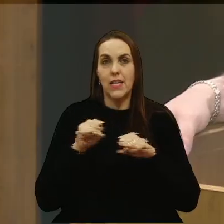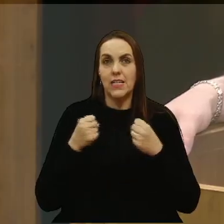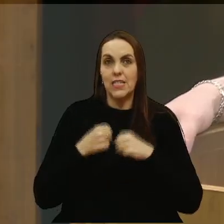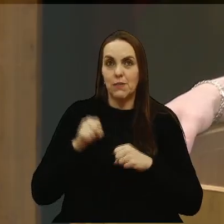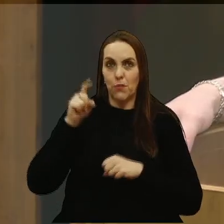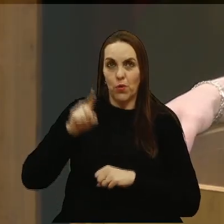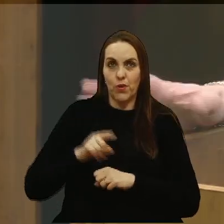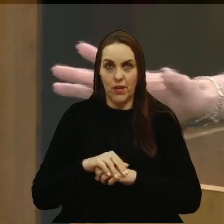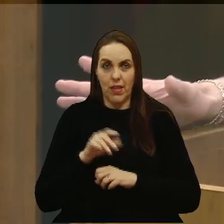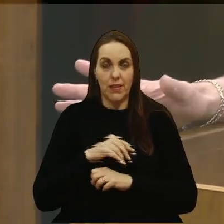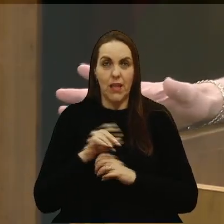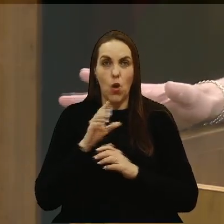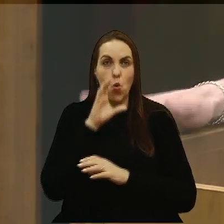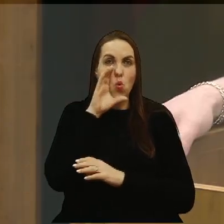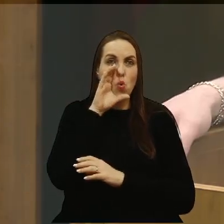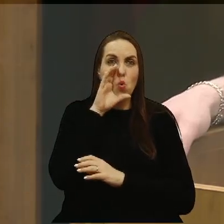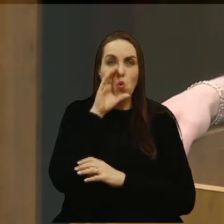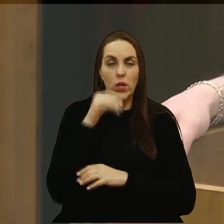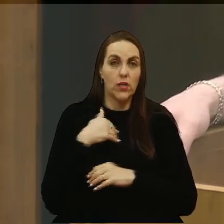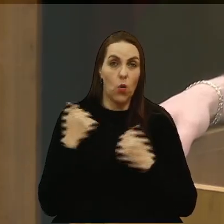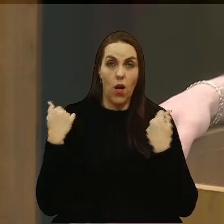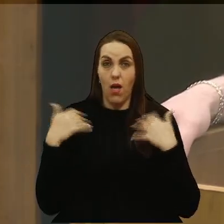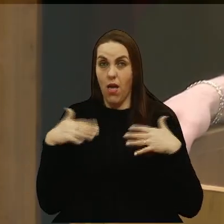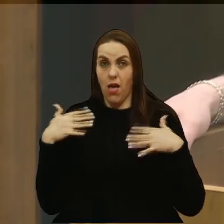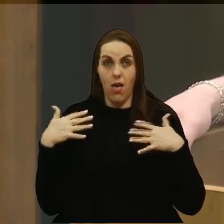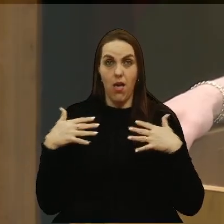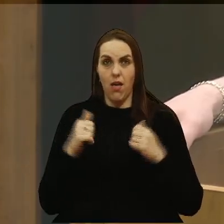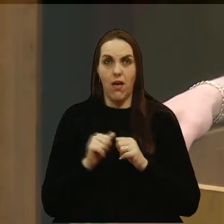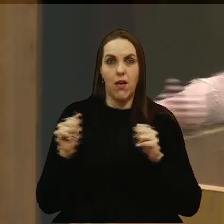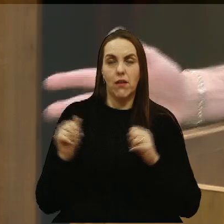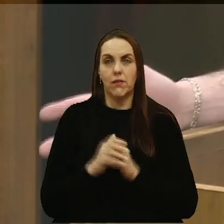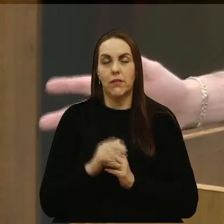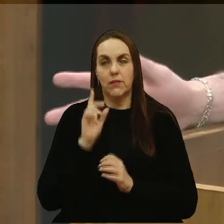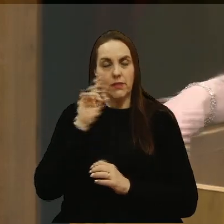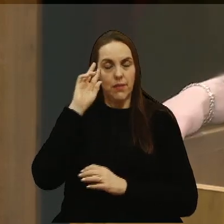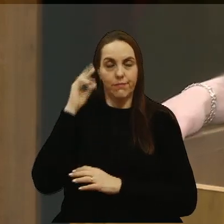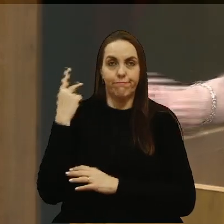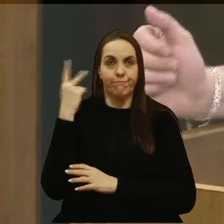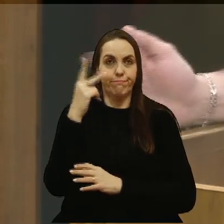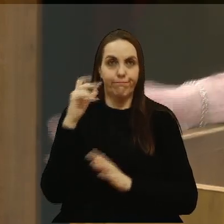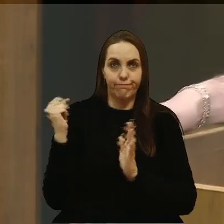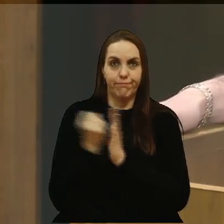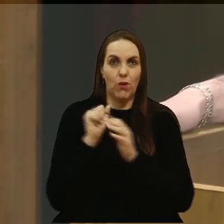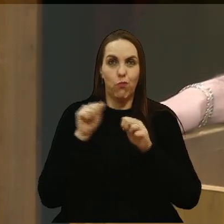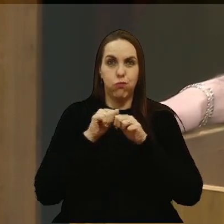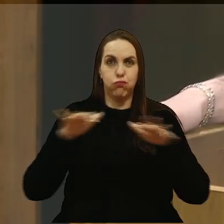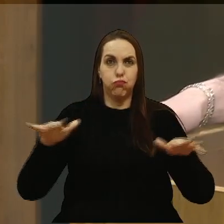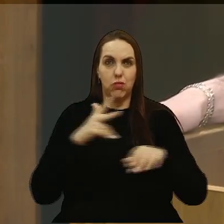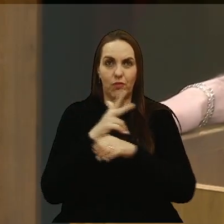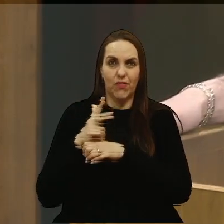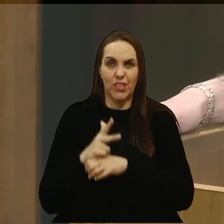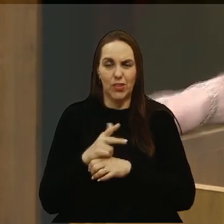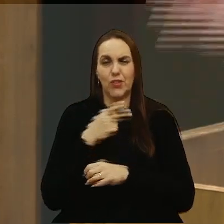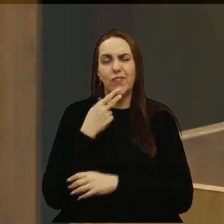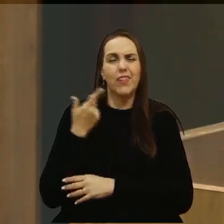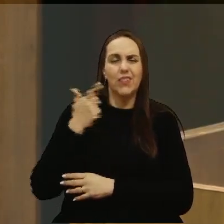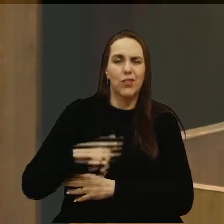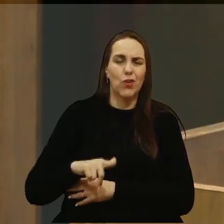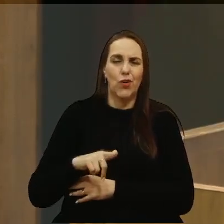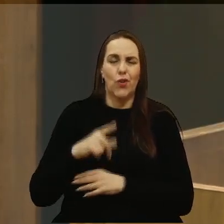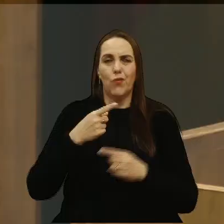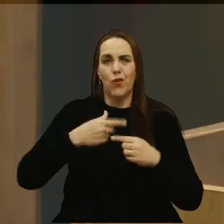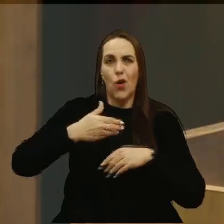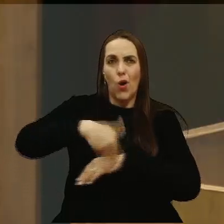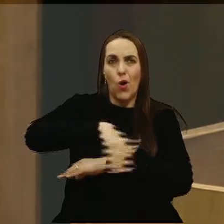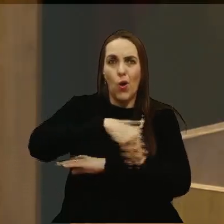um piti histórico, né? Que viralizou os vídeos, né? E aqui a gente reforça, é Rota do Sol abandonada. Para